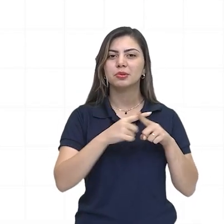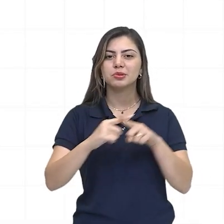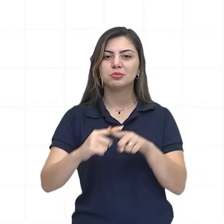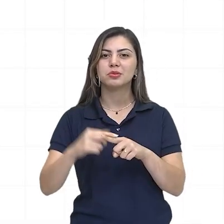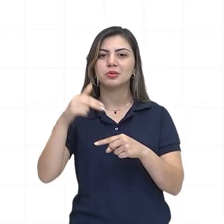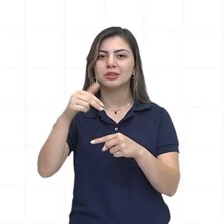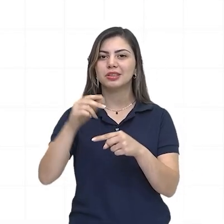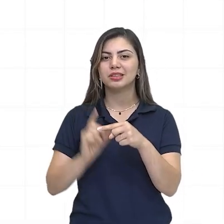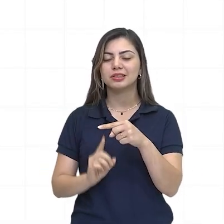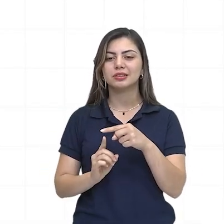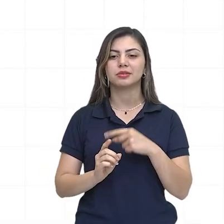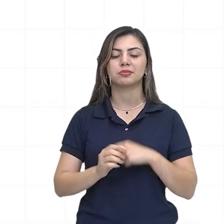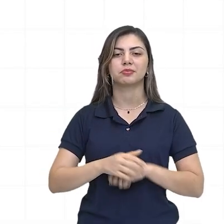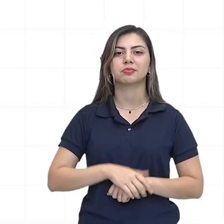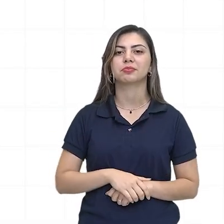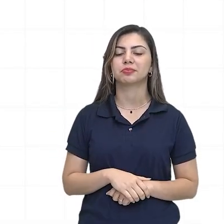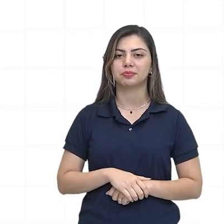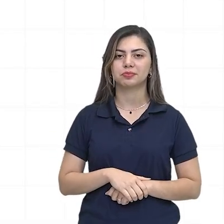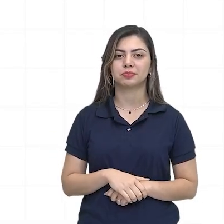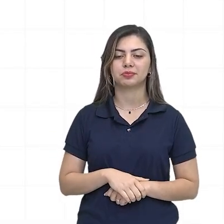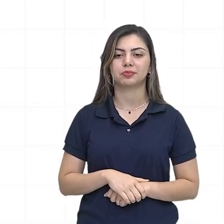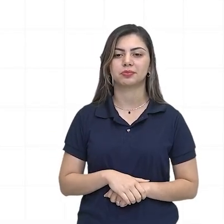a base era igual